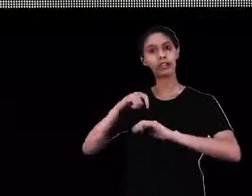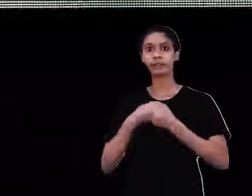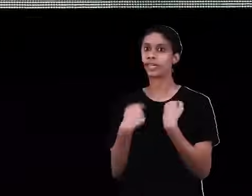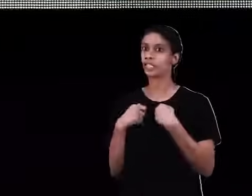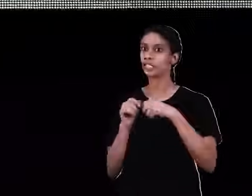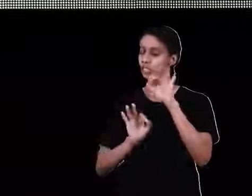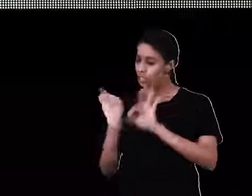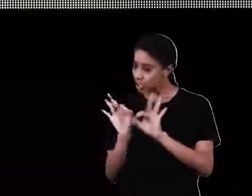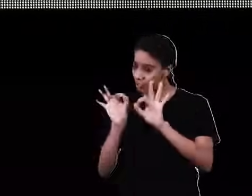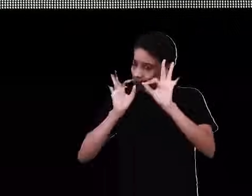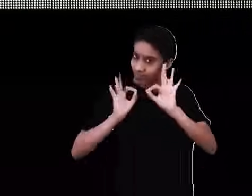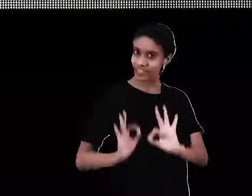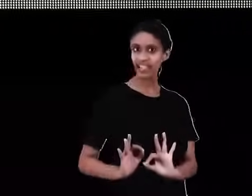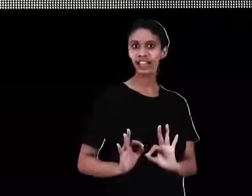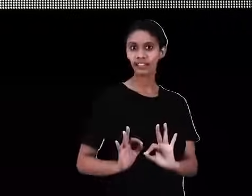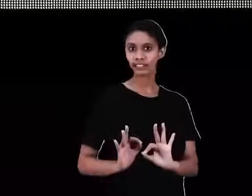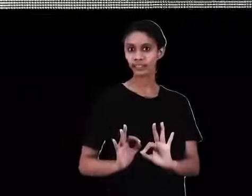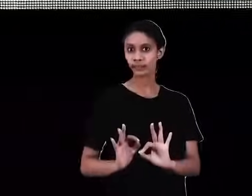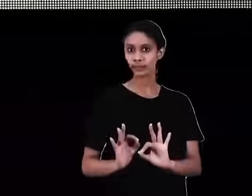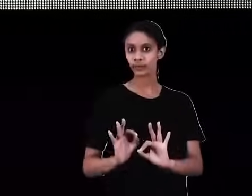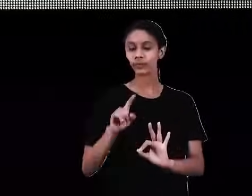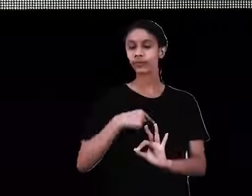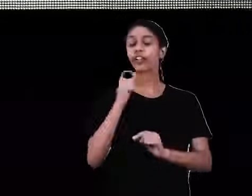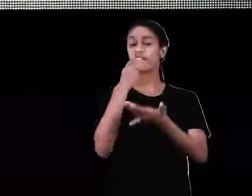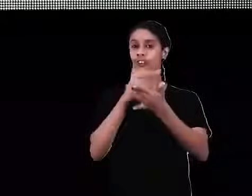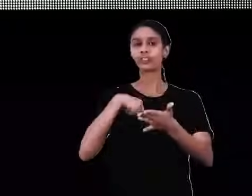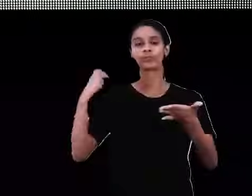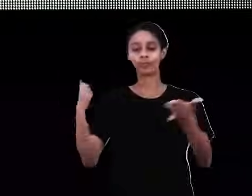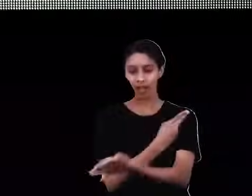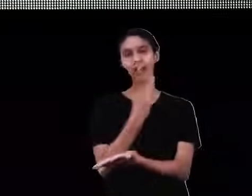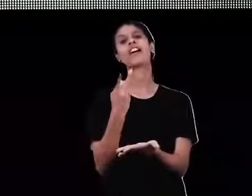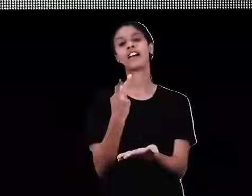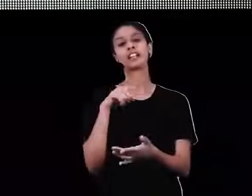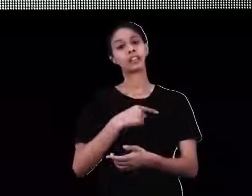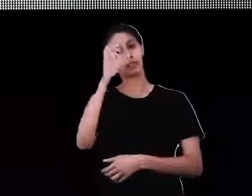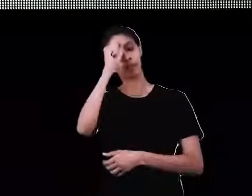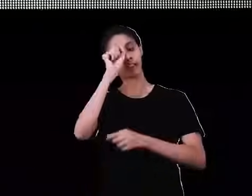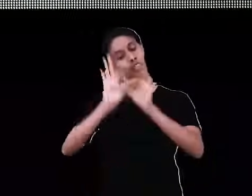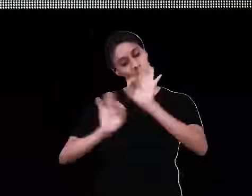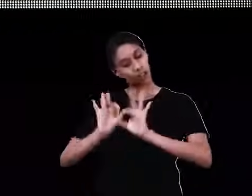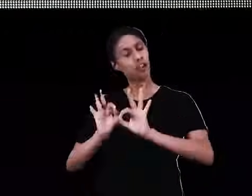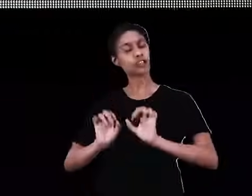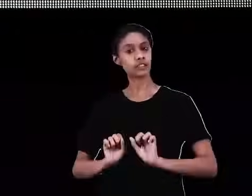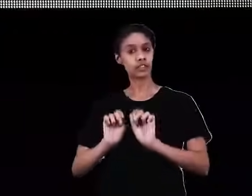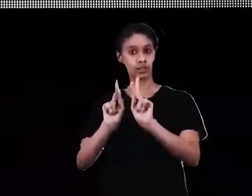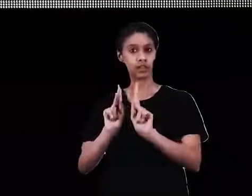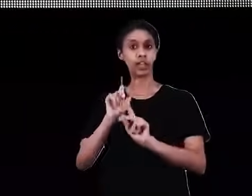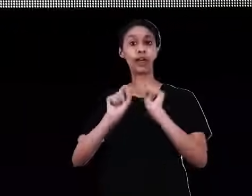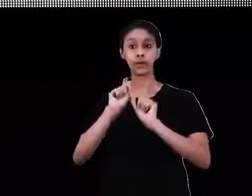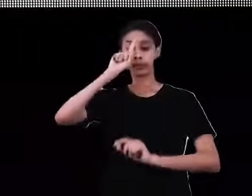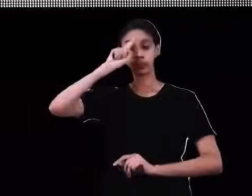amarrado direitinho, a gente cai. Cai ou não cai? A gente vai aprender a amarrar o cinto hoje. Isso se chama autogoverno